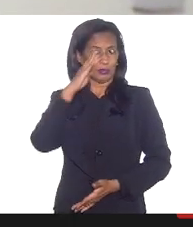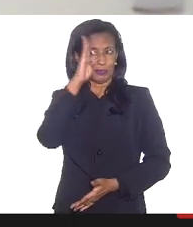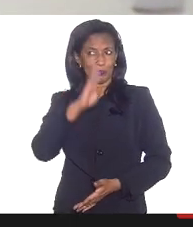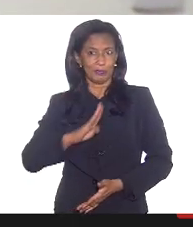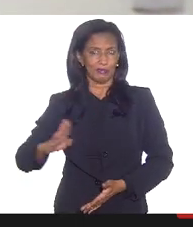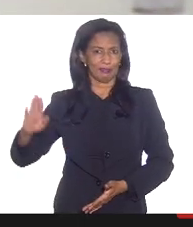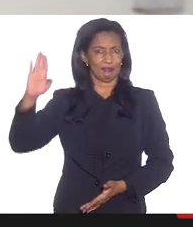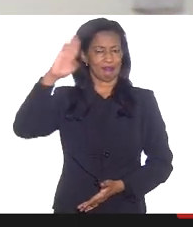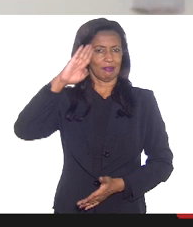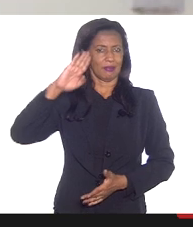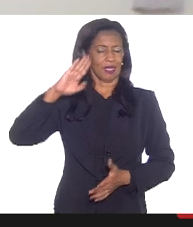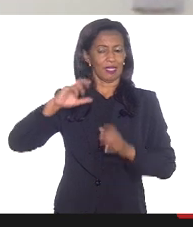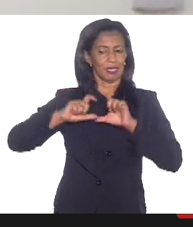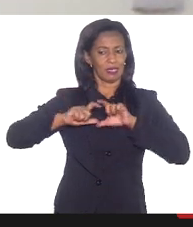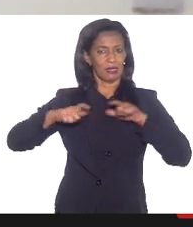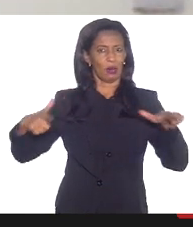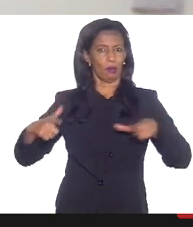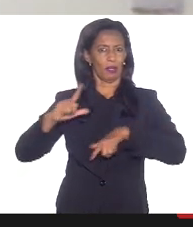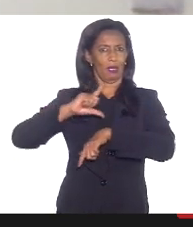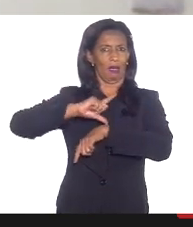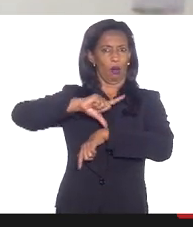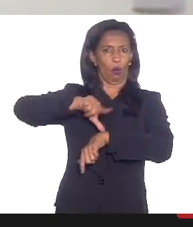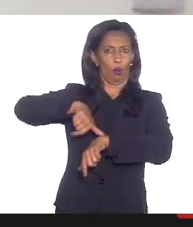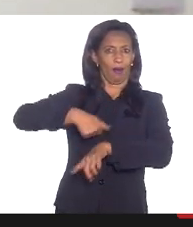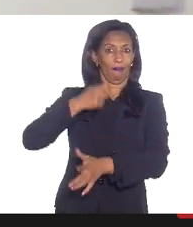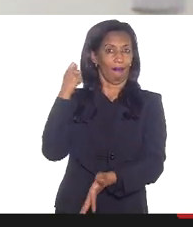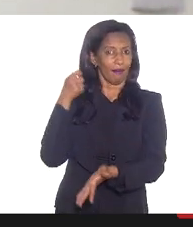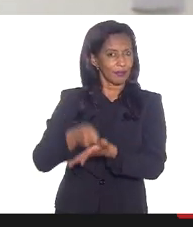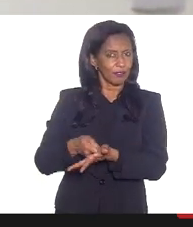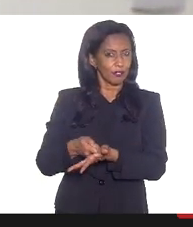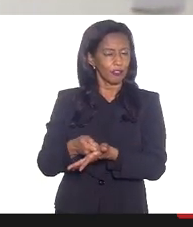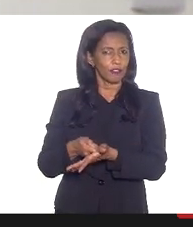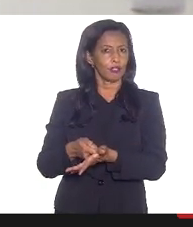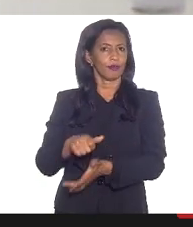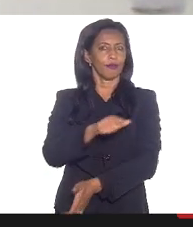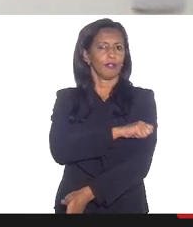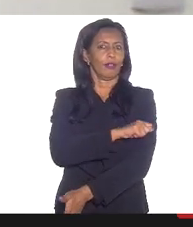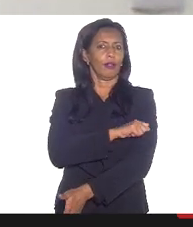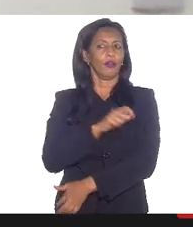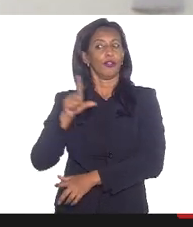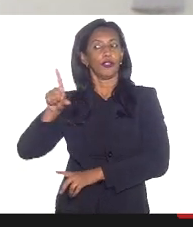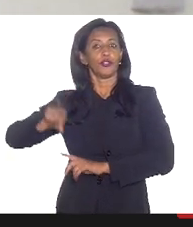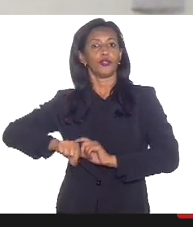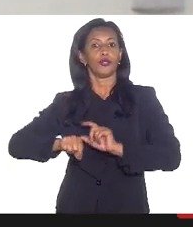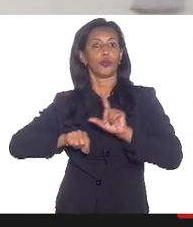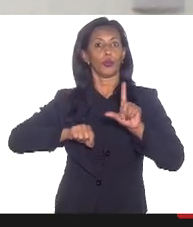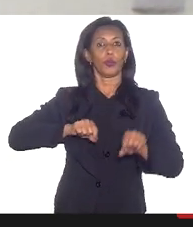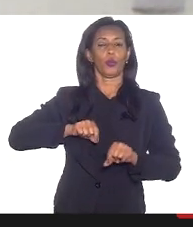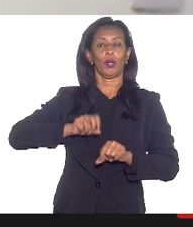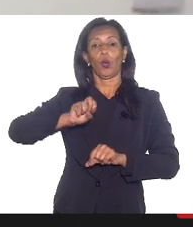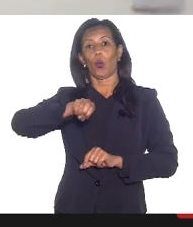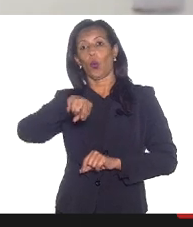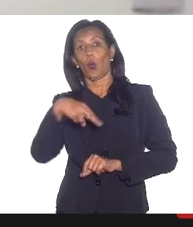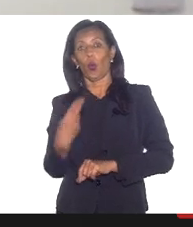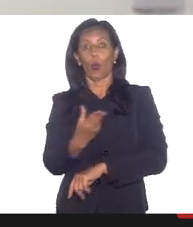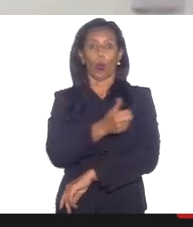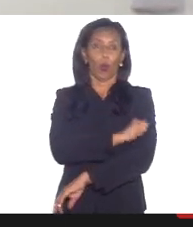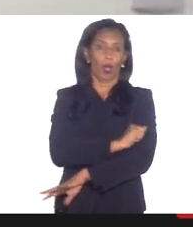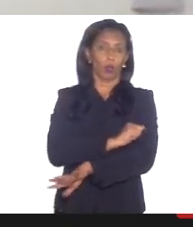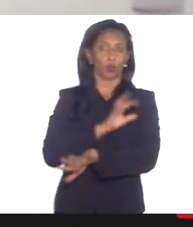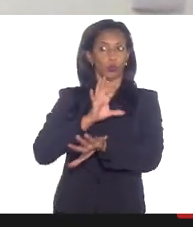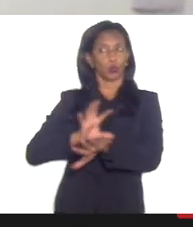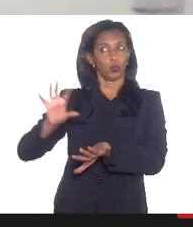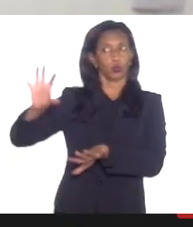ampliação da carga horária em toda a rede, garantindo aos estudantes possibilidade de escolha. Ou os alunos de determinadas